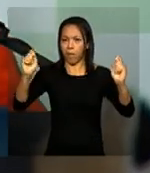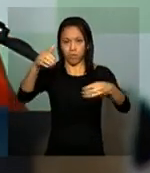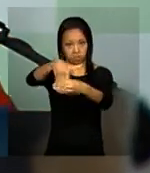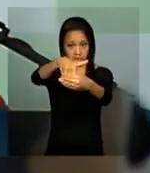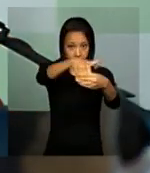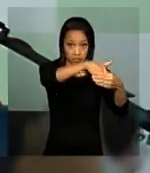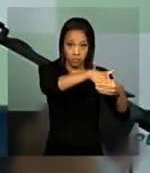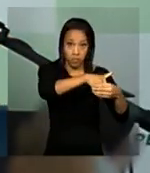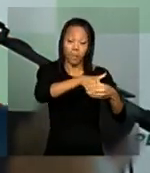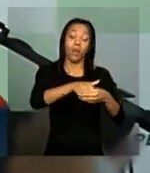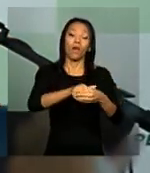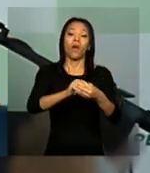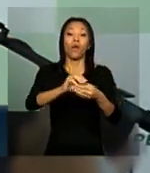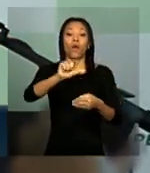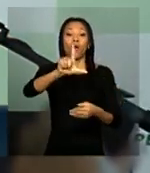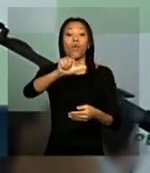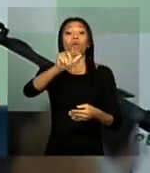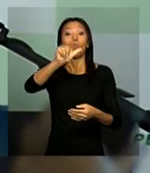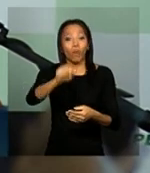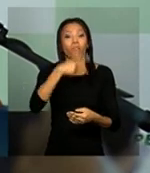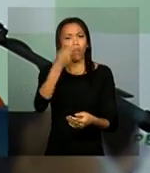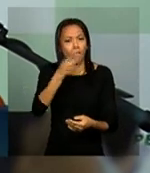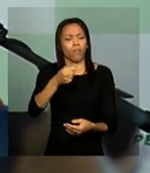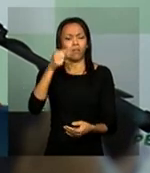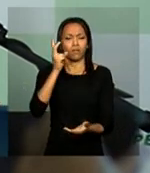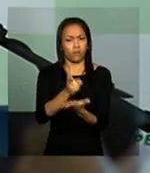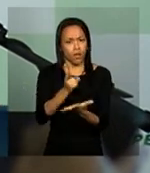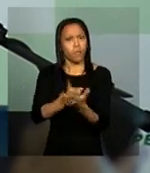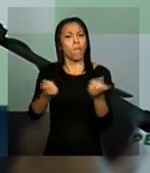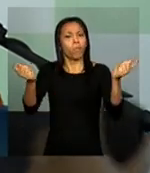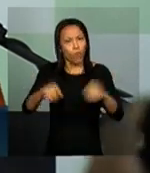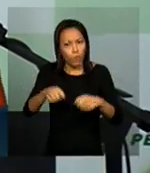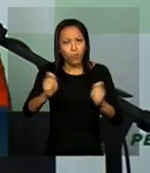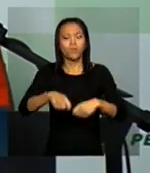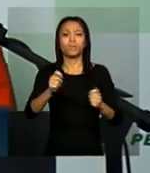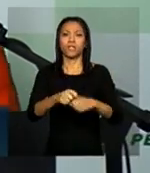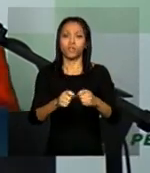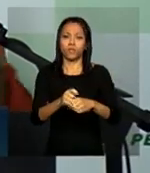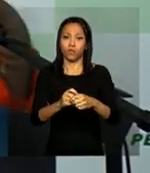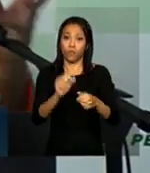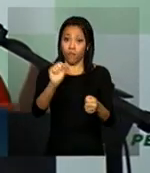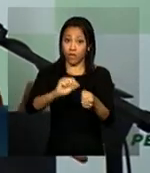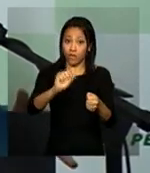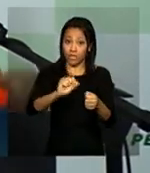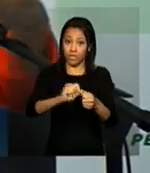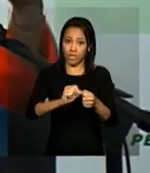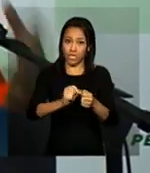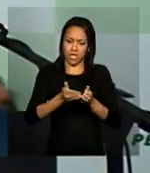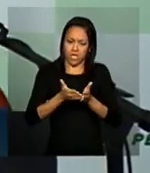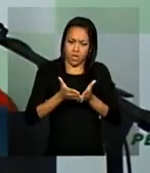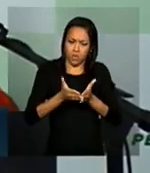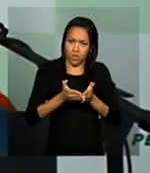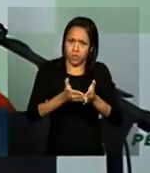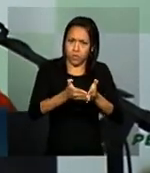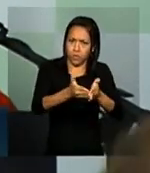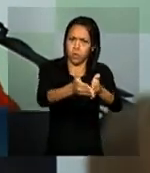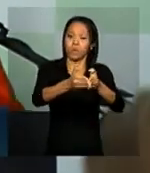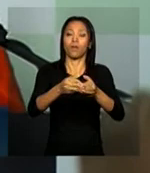dizendo que era possível no Brasil produzir plataformas, navios e